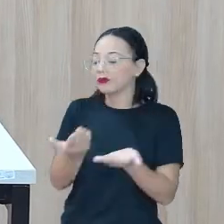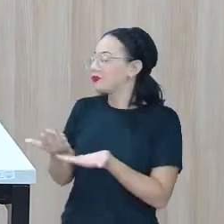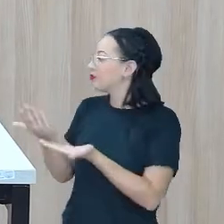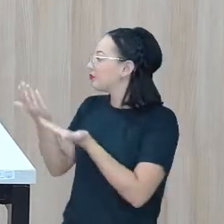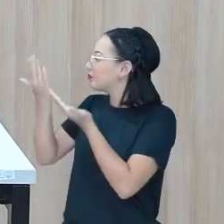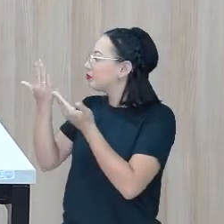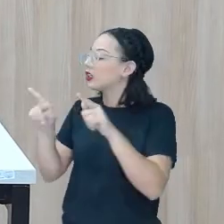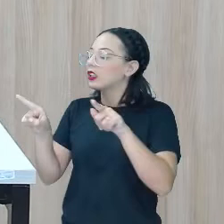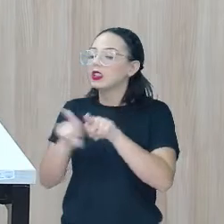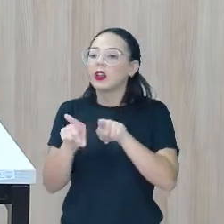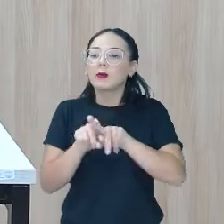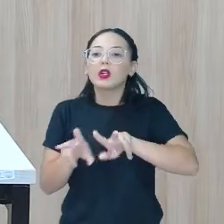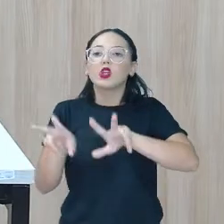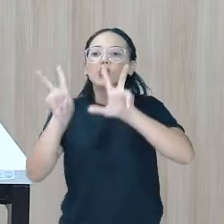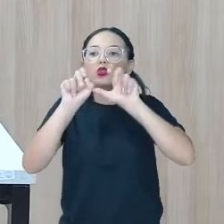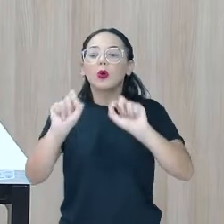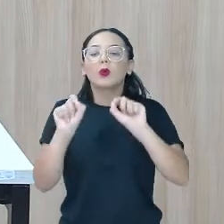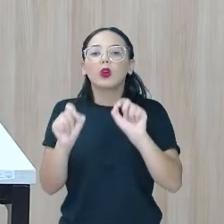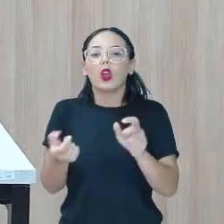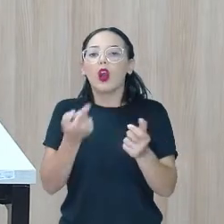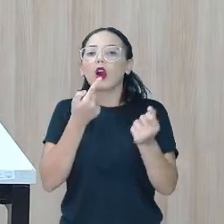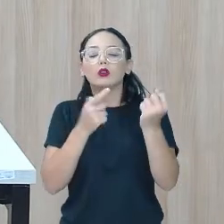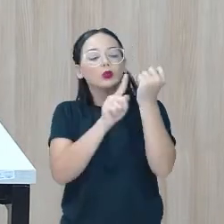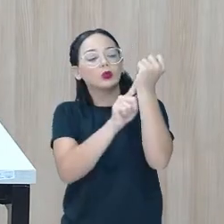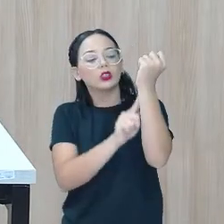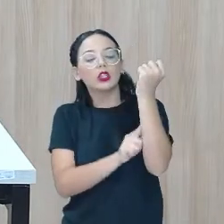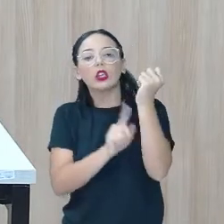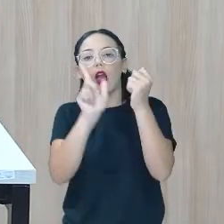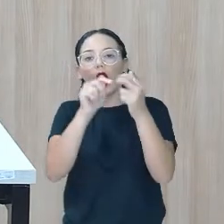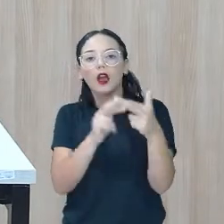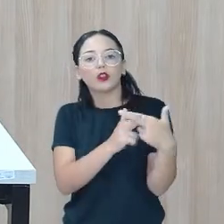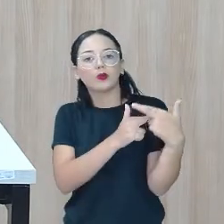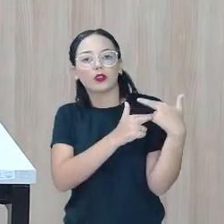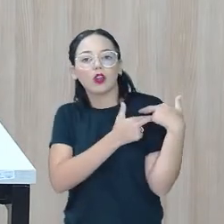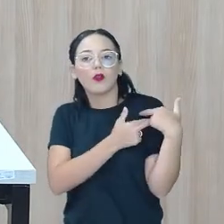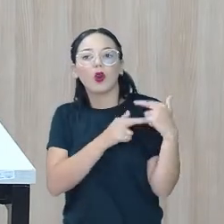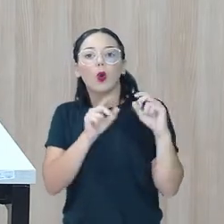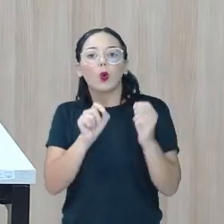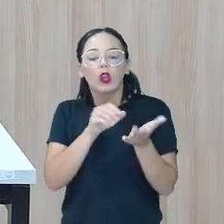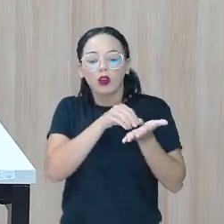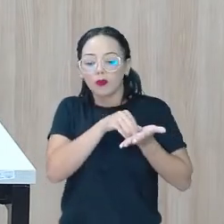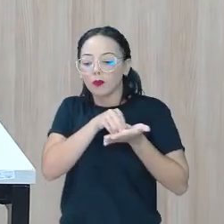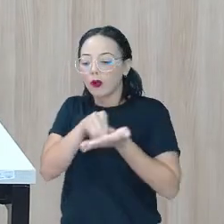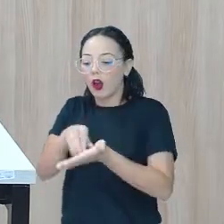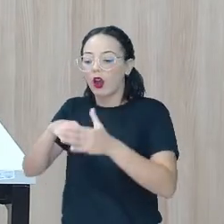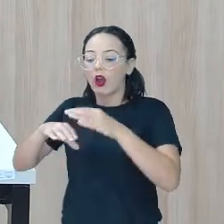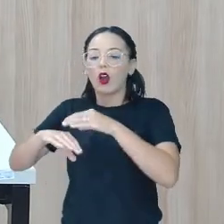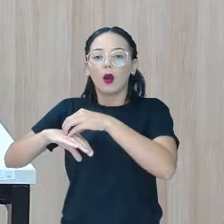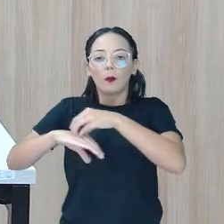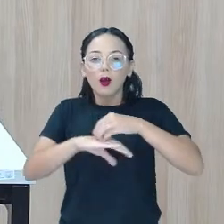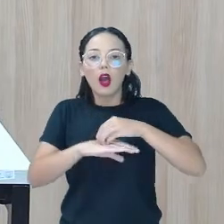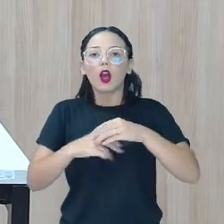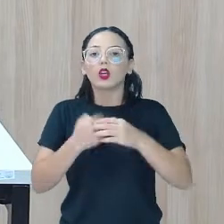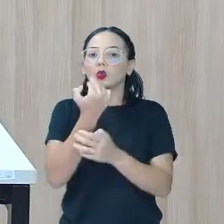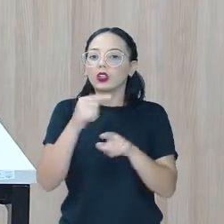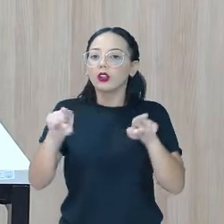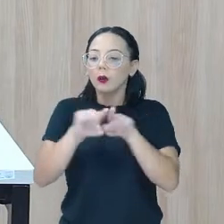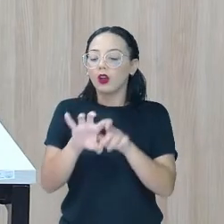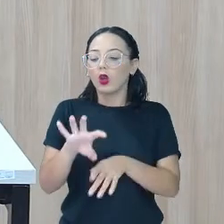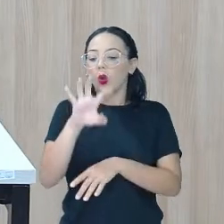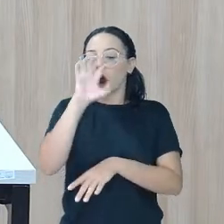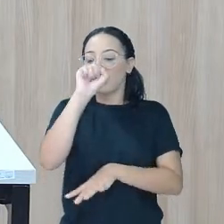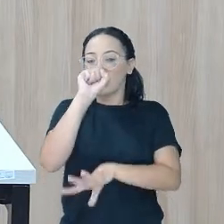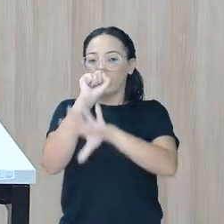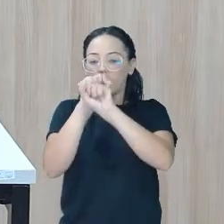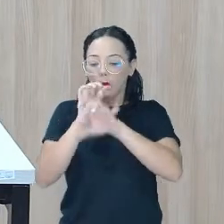aí em relação ao nosso sangue, que é responsável em transporte de nutrientes, a questão aí respiratória e